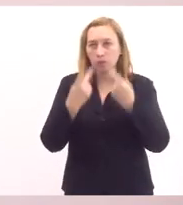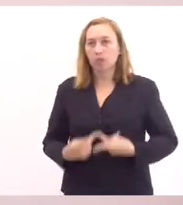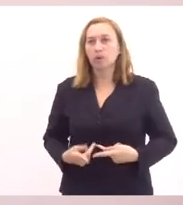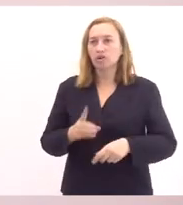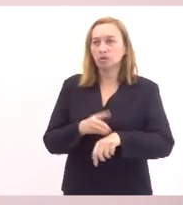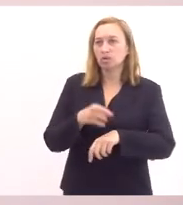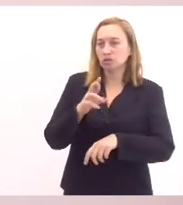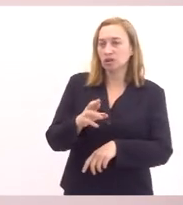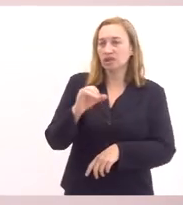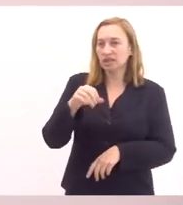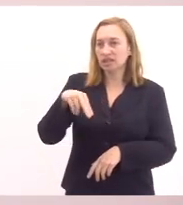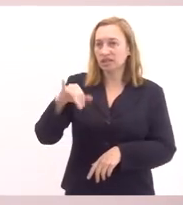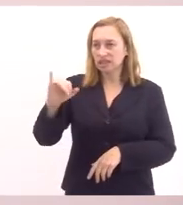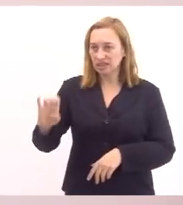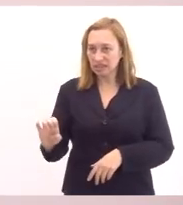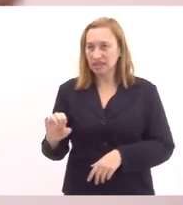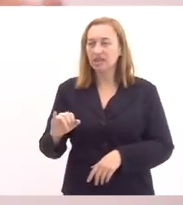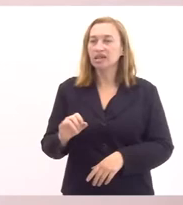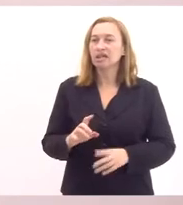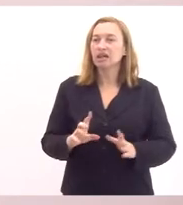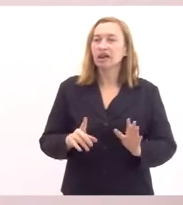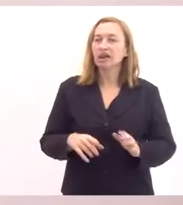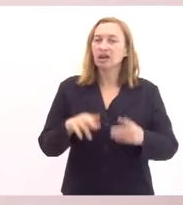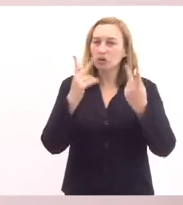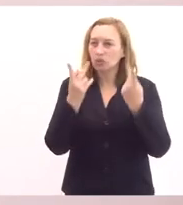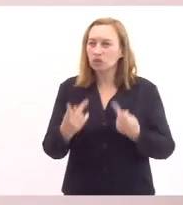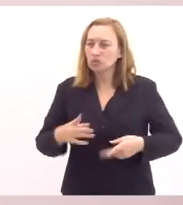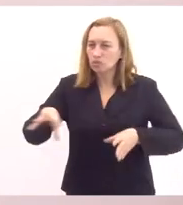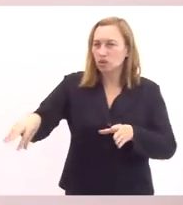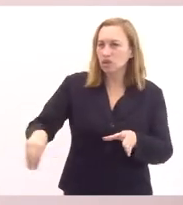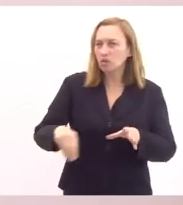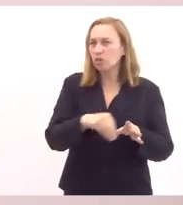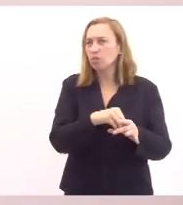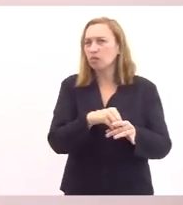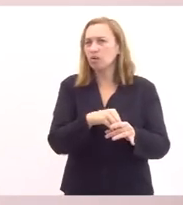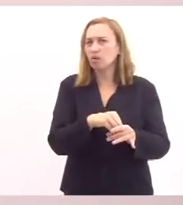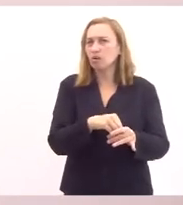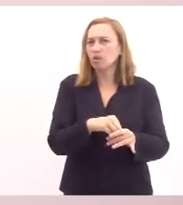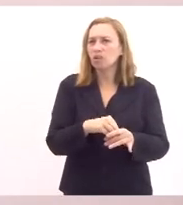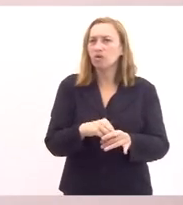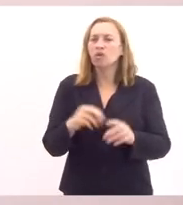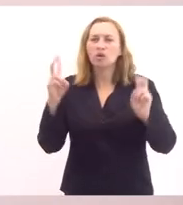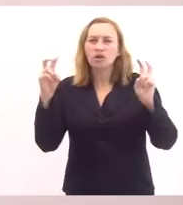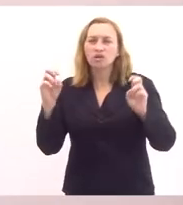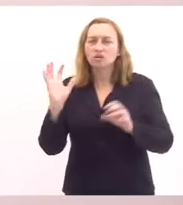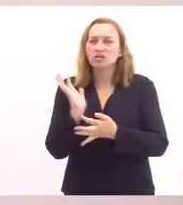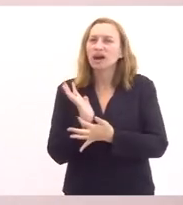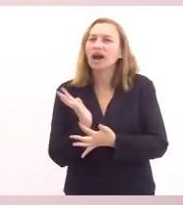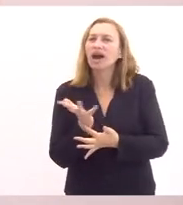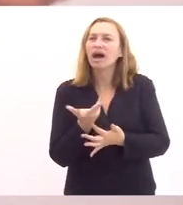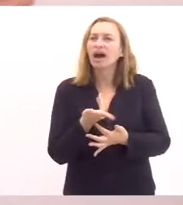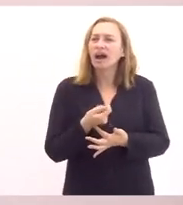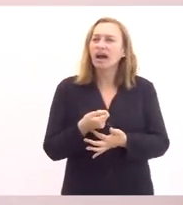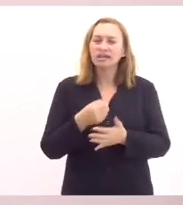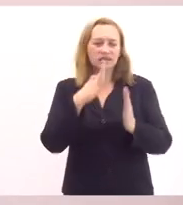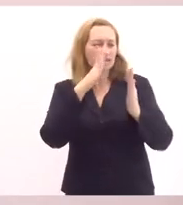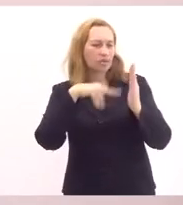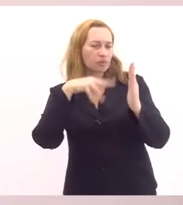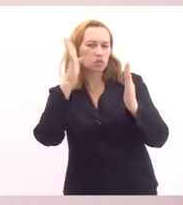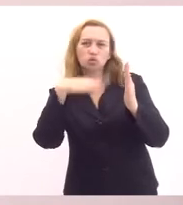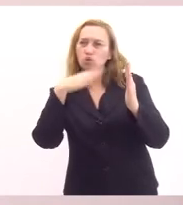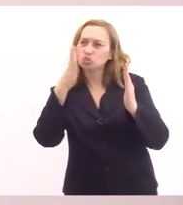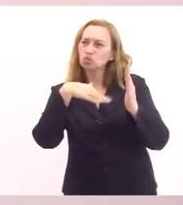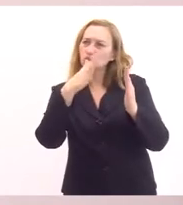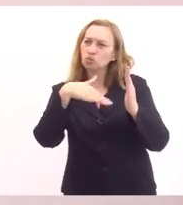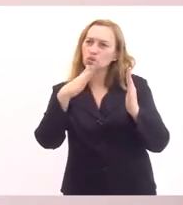News o Deus da Silveira ela humanizou a e incorporou desde a questão da arte da pintura